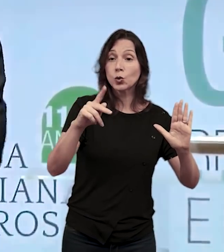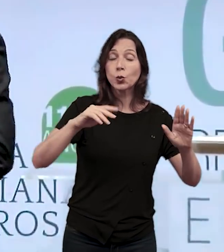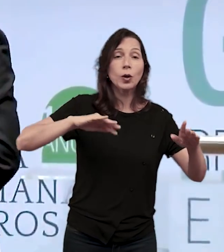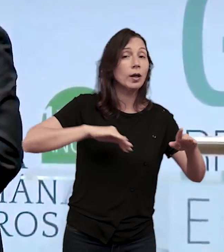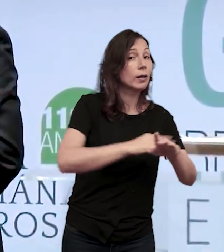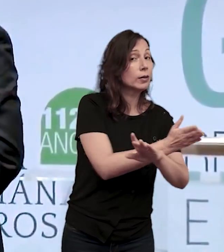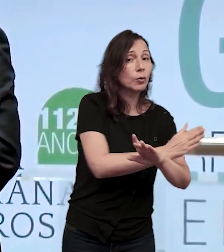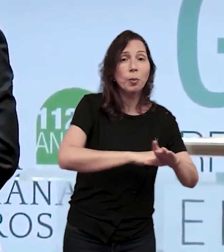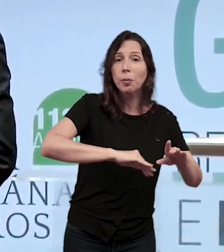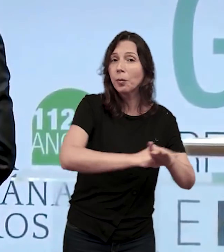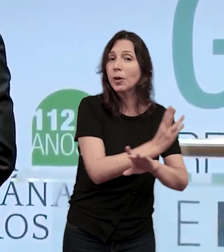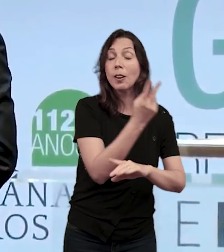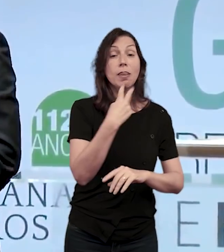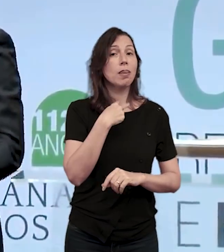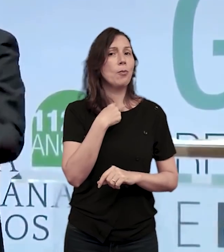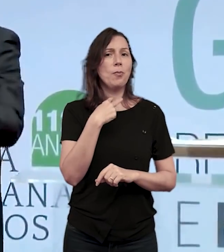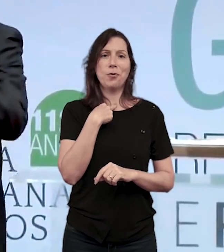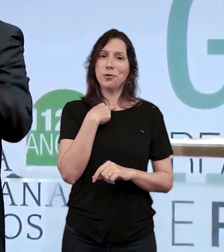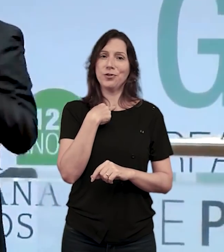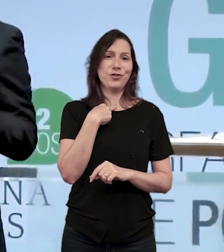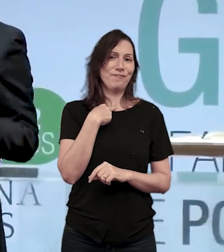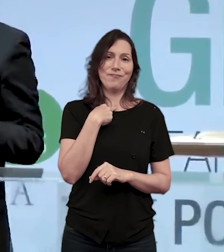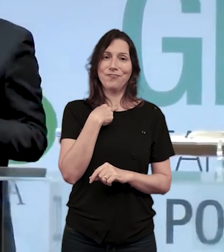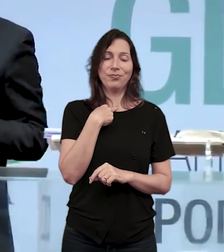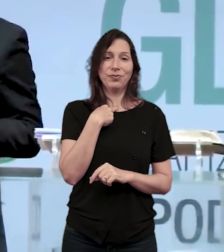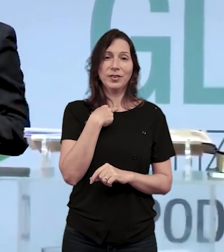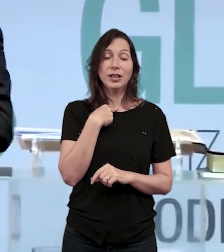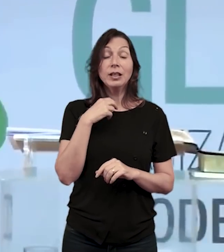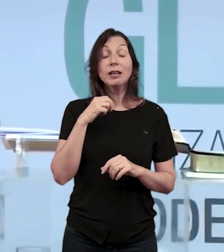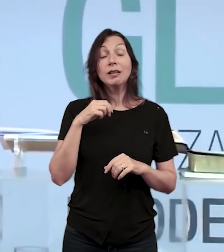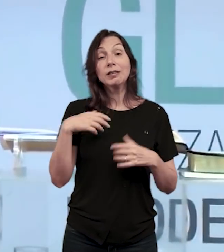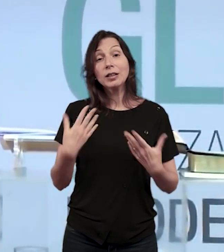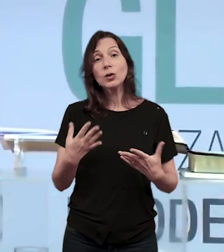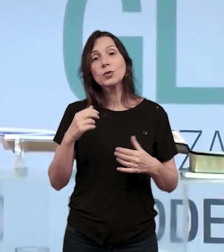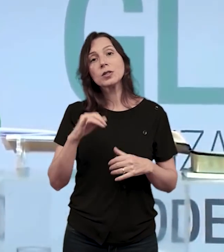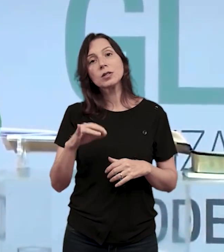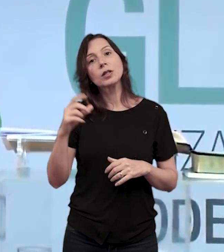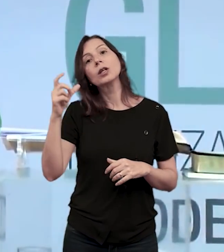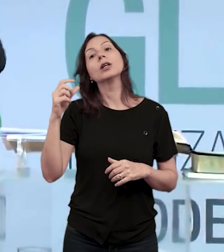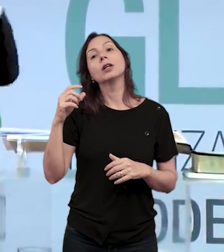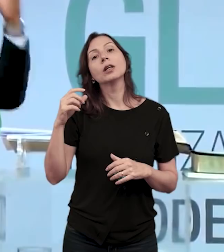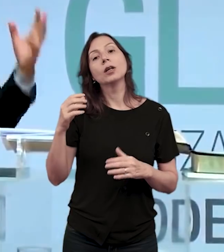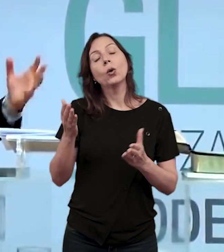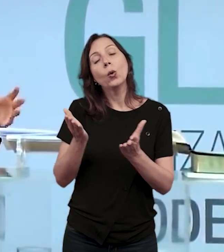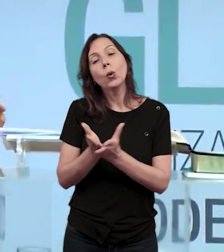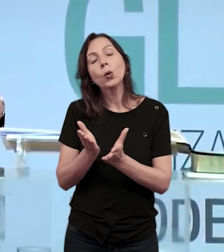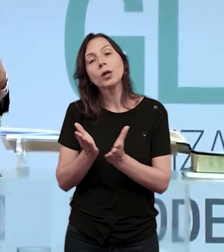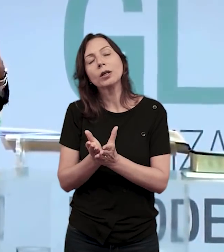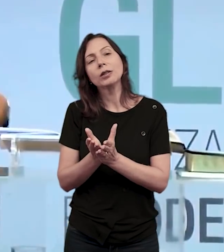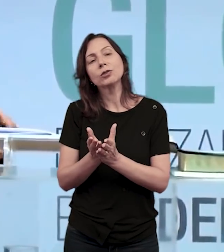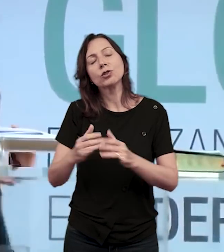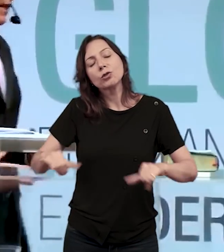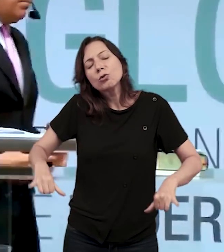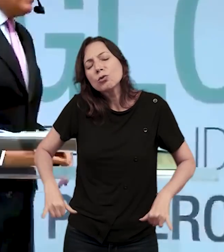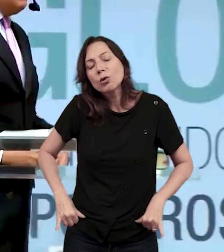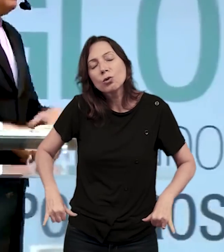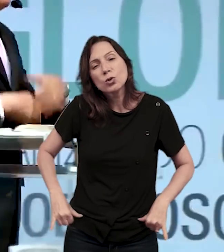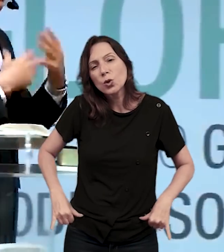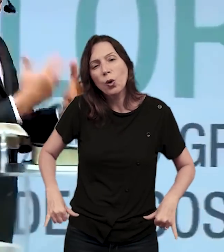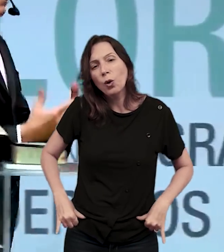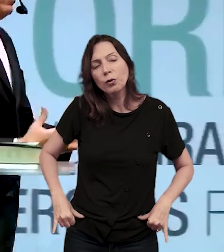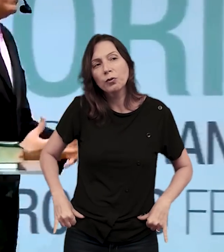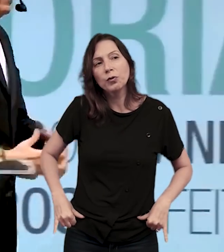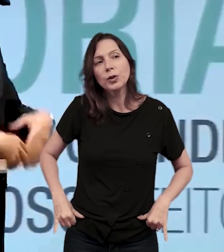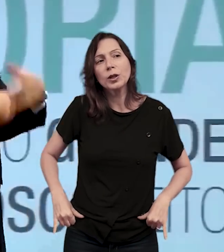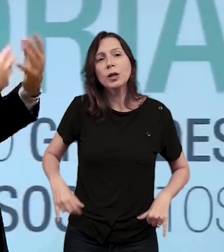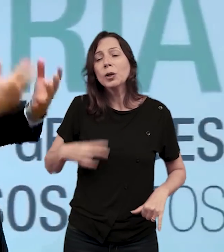frustrado. Então, quando o crente está sofrendo, ele não deve se desesperar, ele não deve se descabelar, ele não deve se render ao pessimismo,